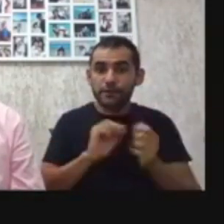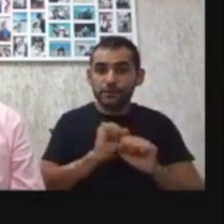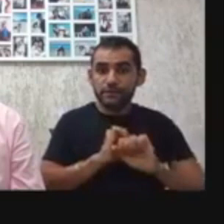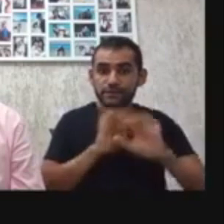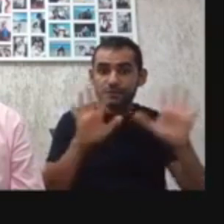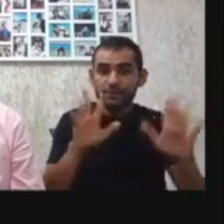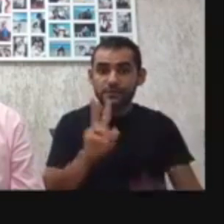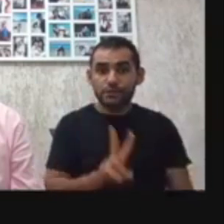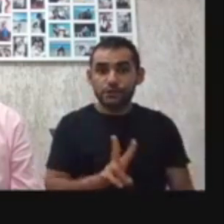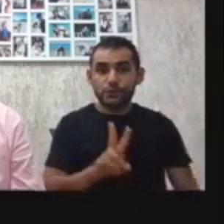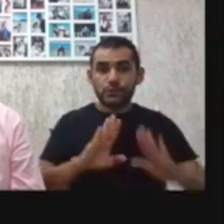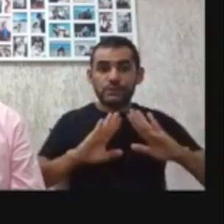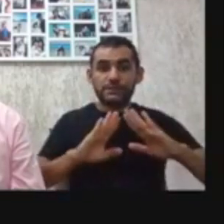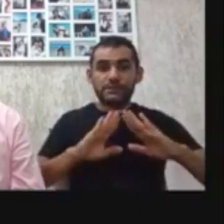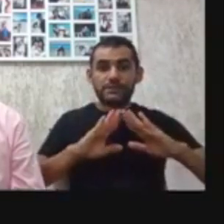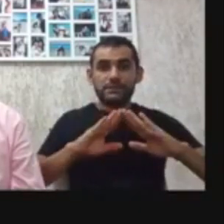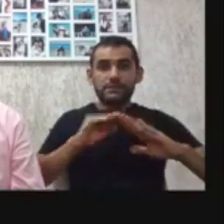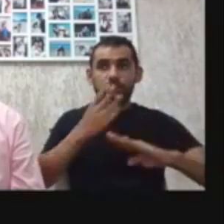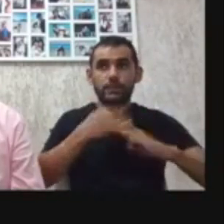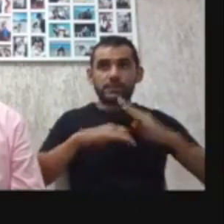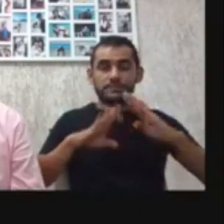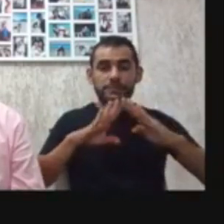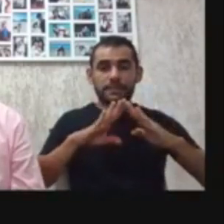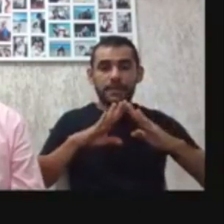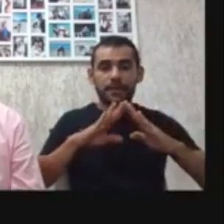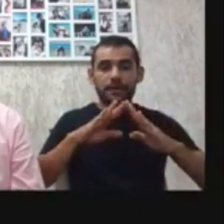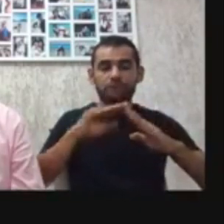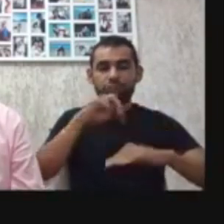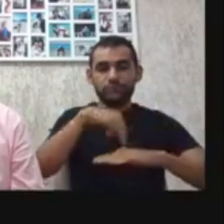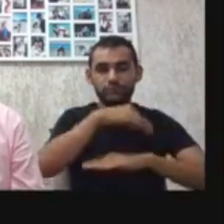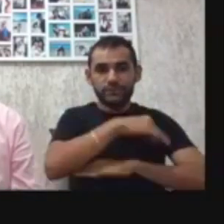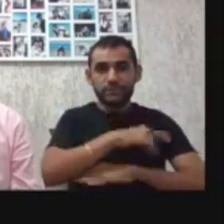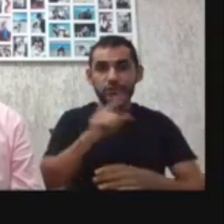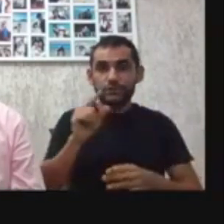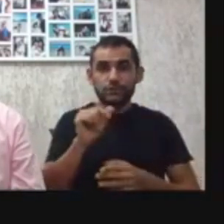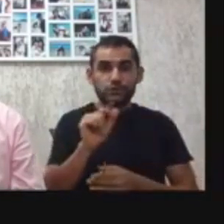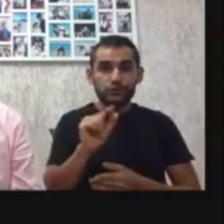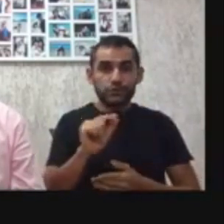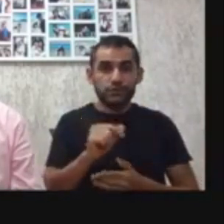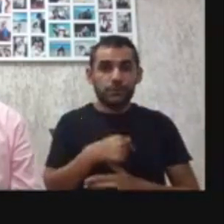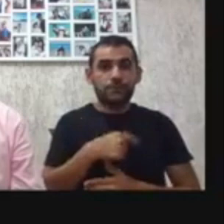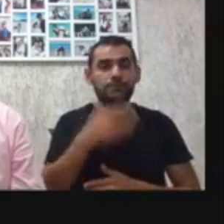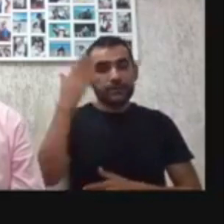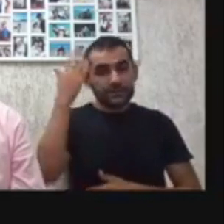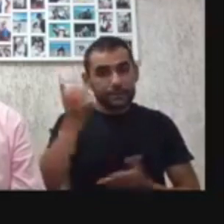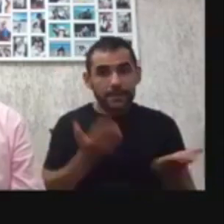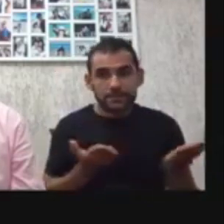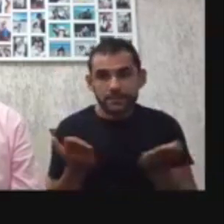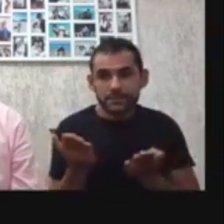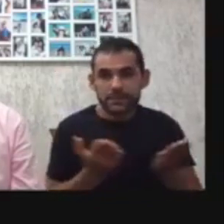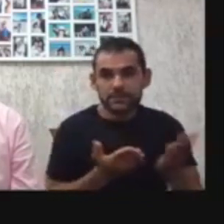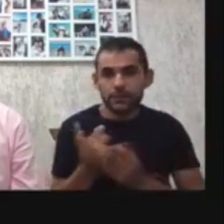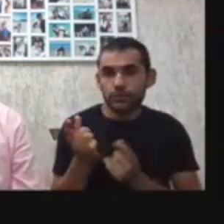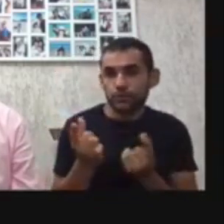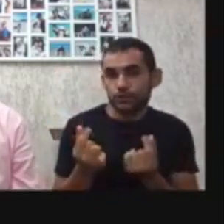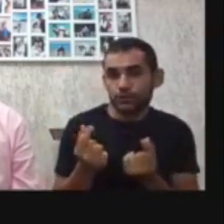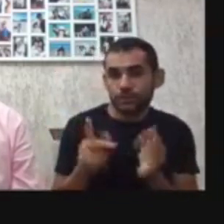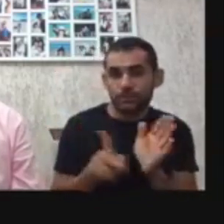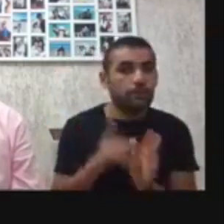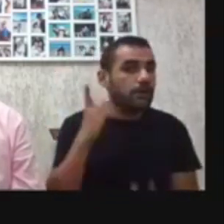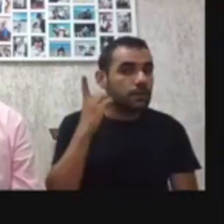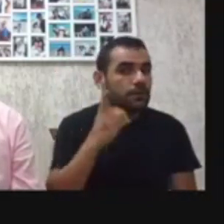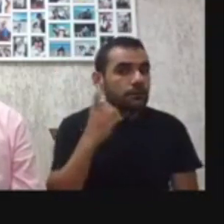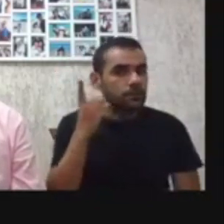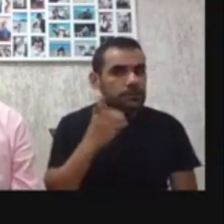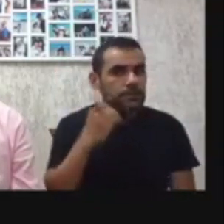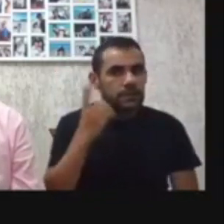duas casas relacionada à prestação de contas, inclusive dos recursos que vieram dos nossos deputados, inclusive do